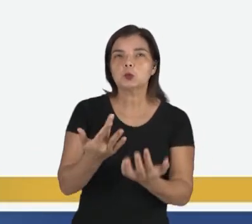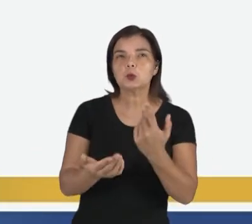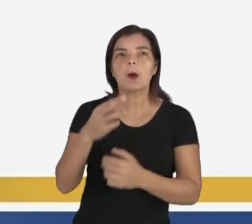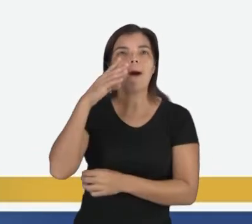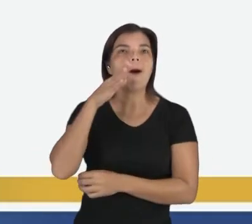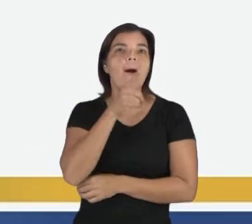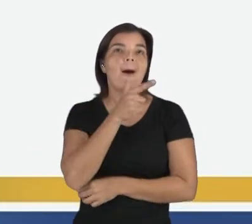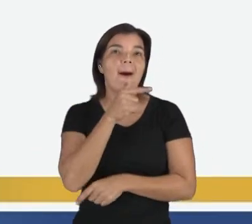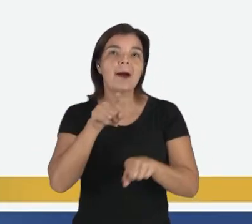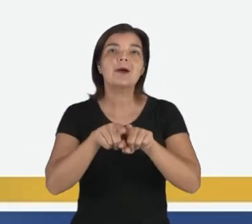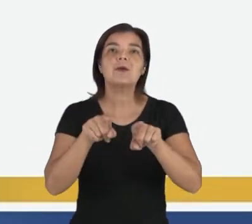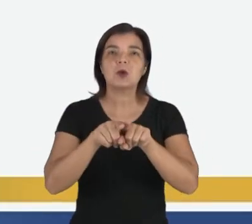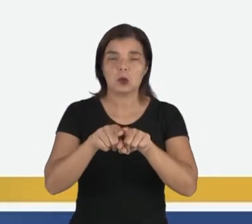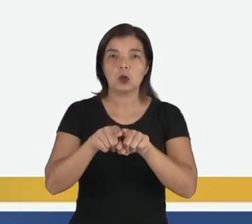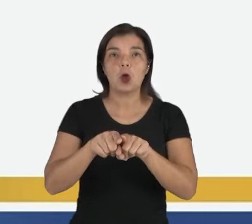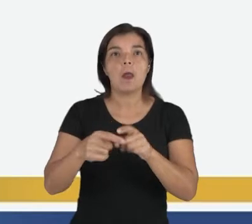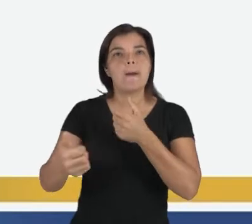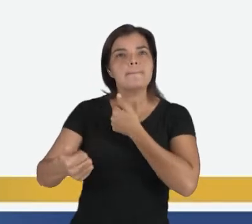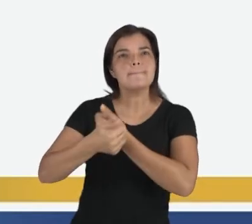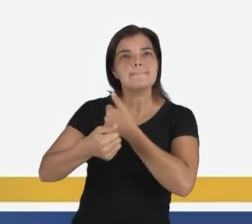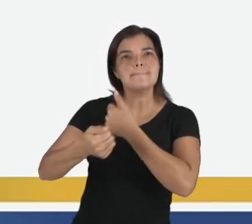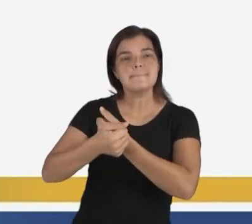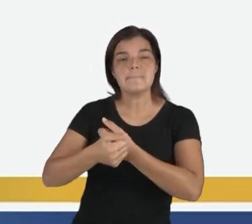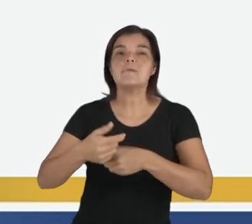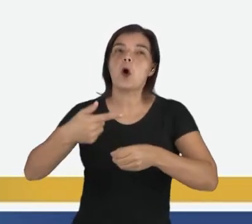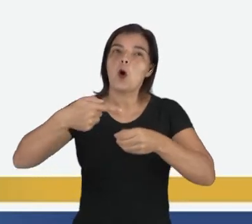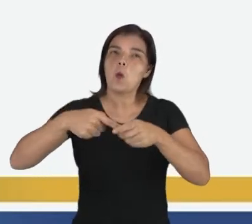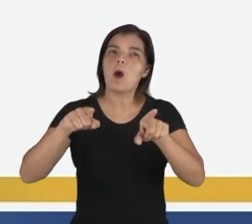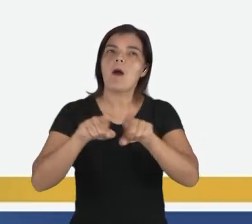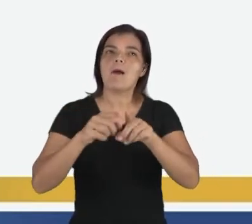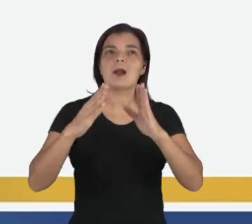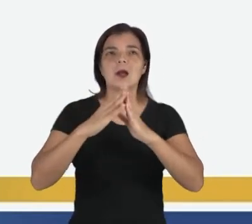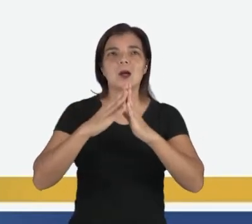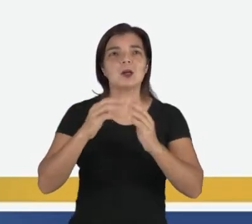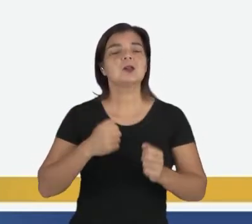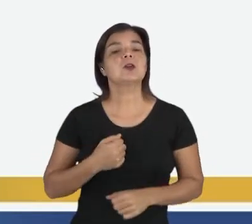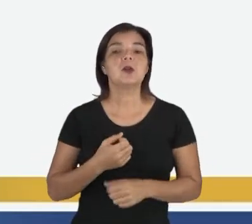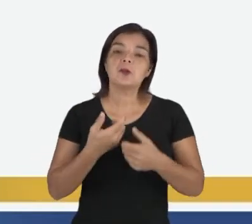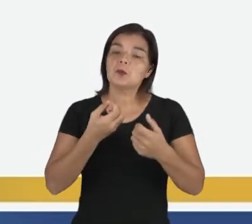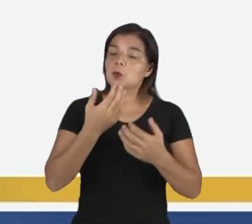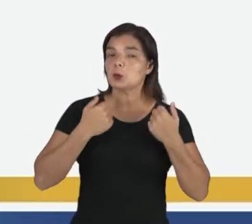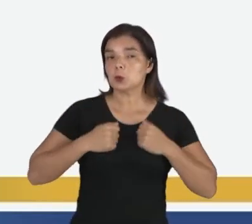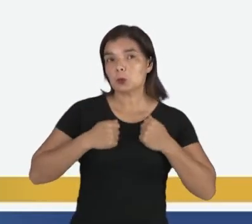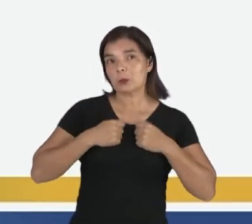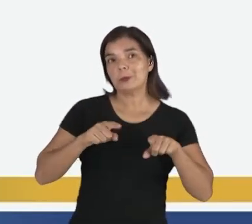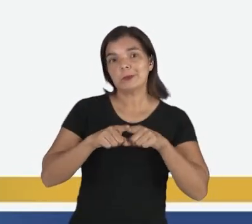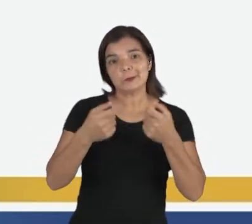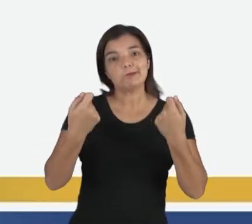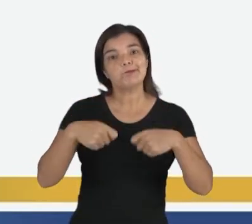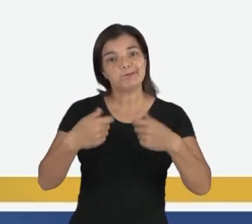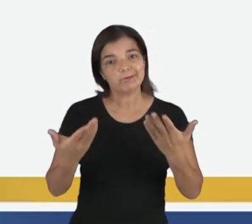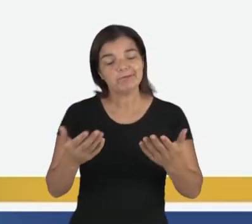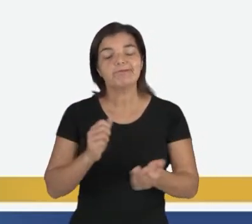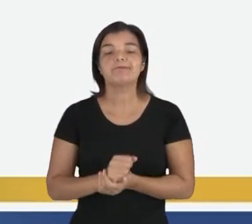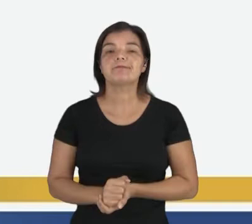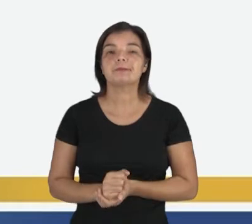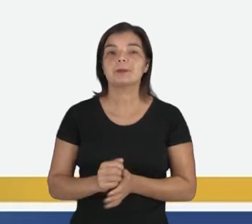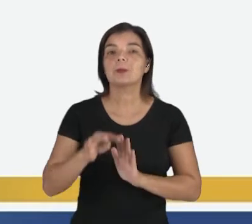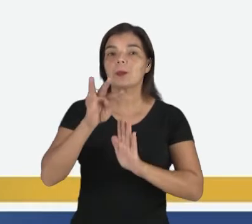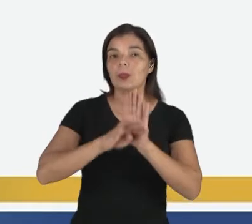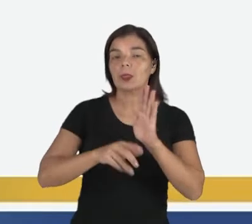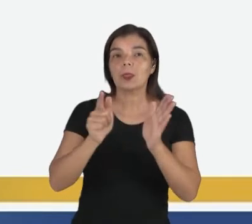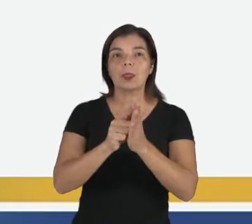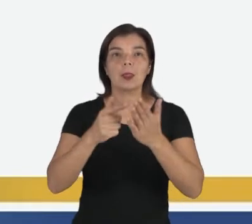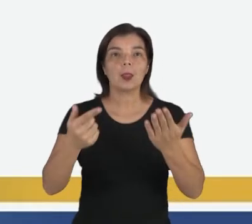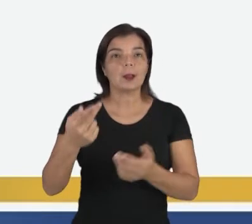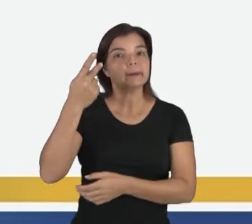água, que buscam em um posto perto da casa. Eu tomo banho quando dá, diz o garoto. Texto retirado do